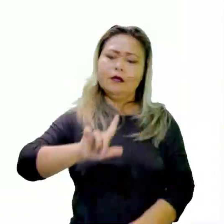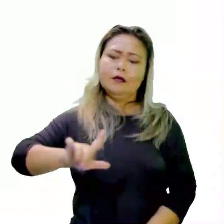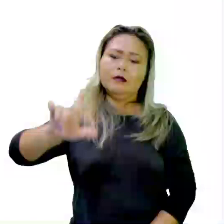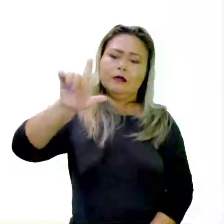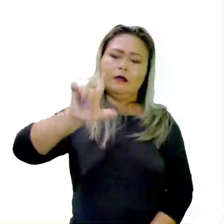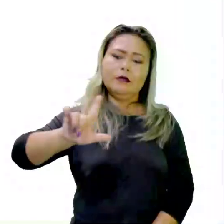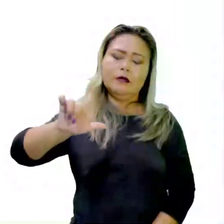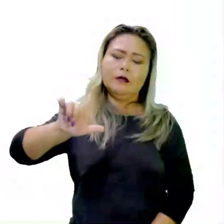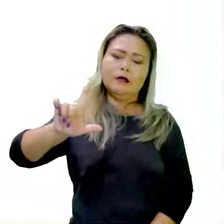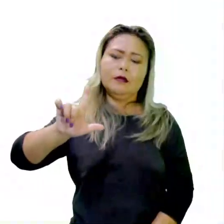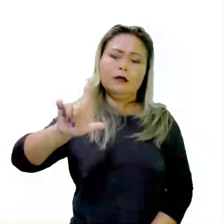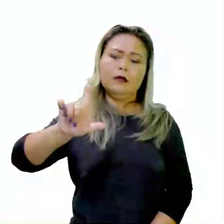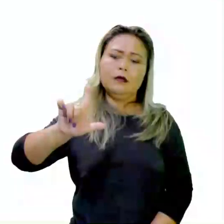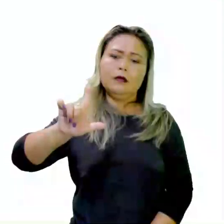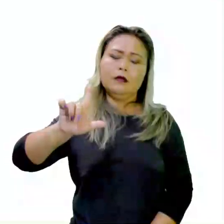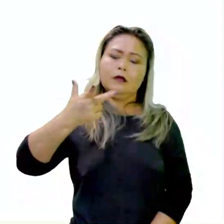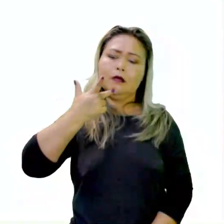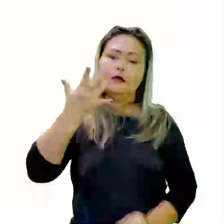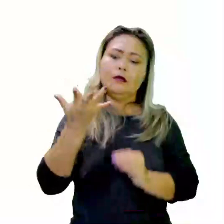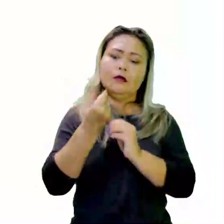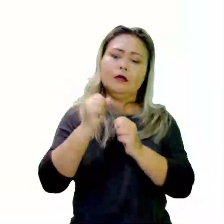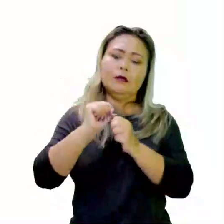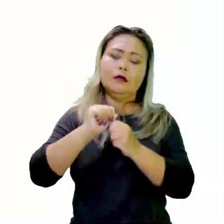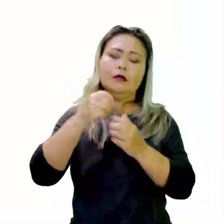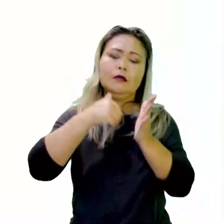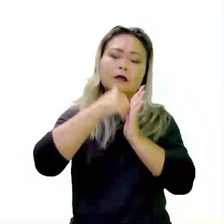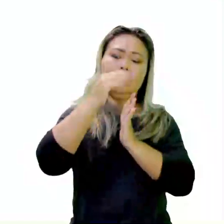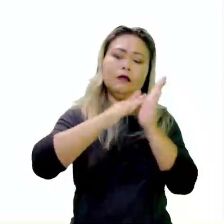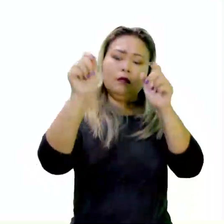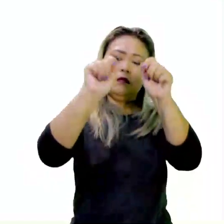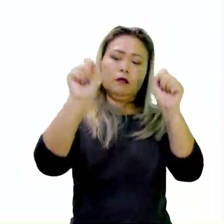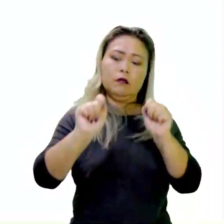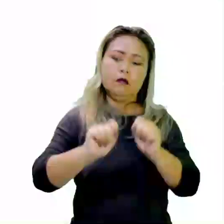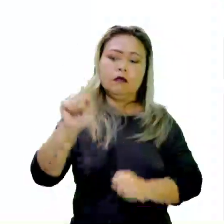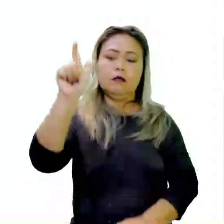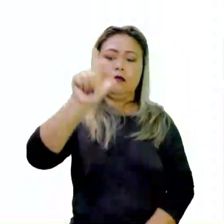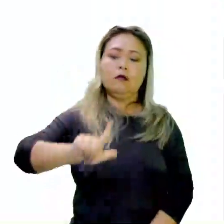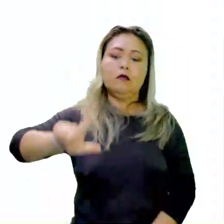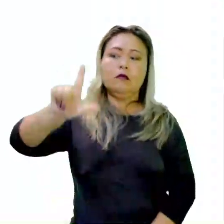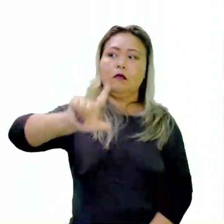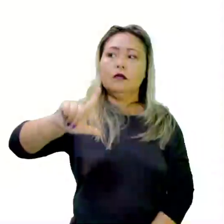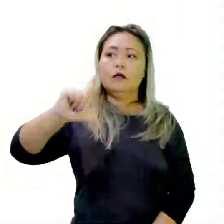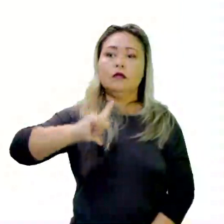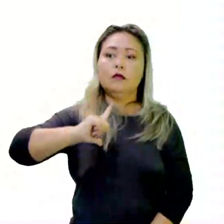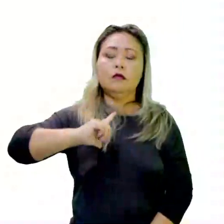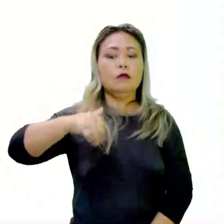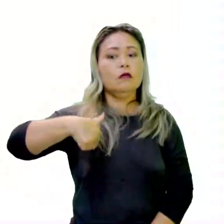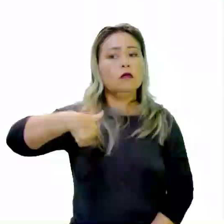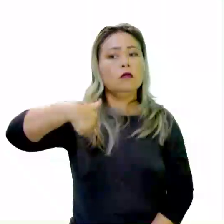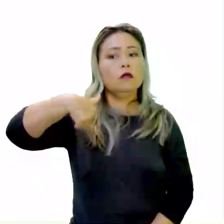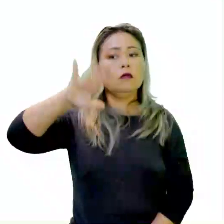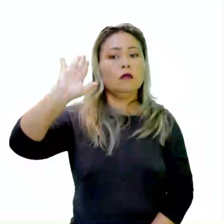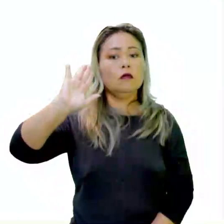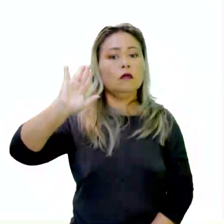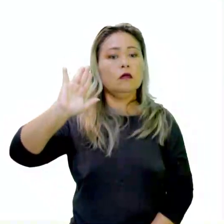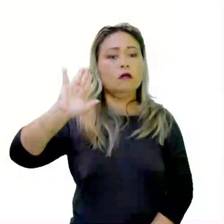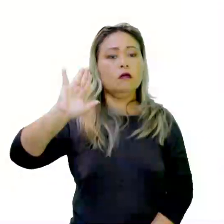nesse período aí. Falamos da arte, da pintura, escultura, vamos falar um pouquinho da literatura. Então, nós tivemos o